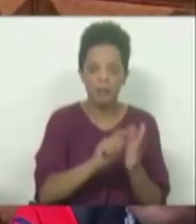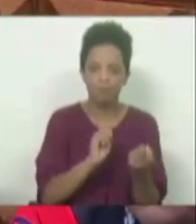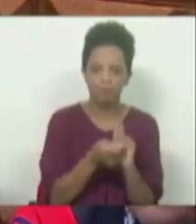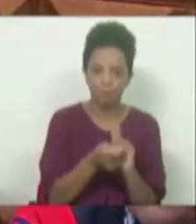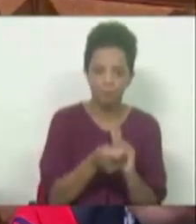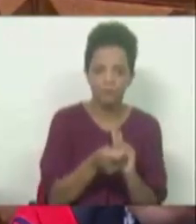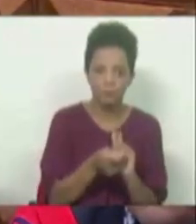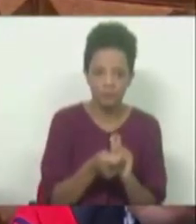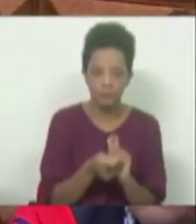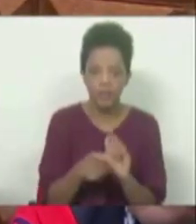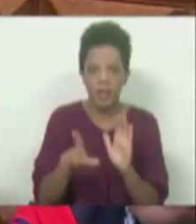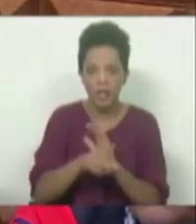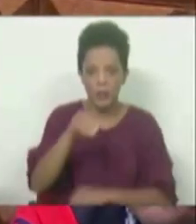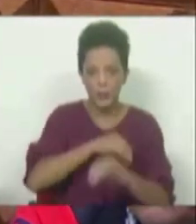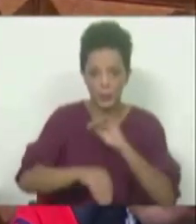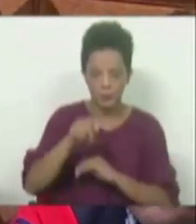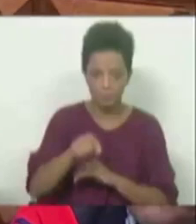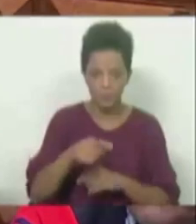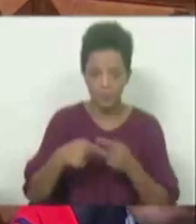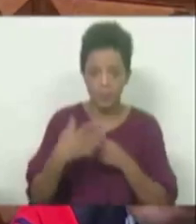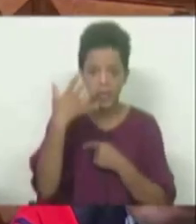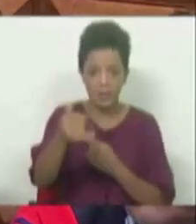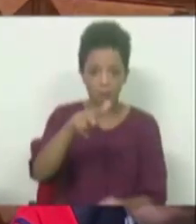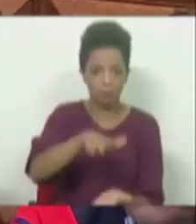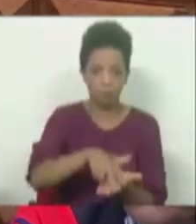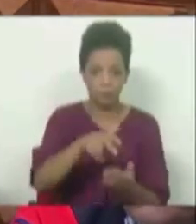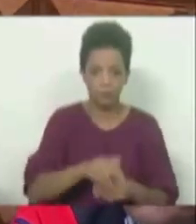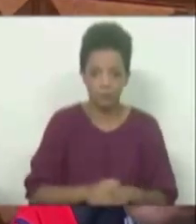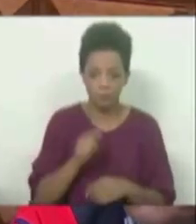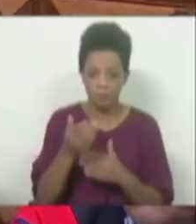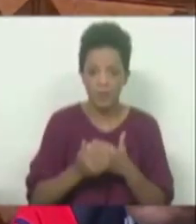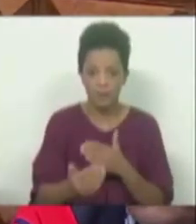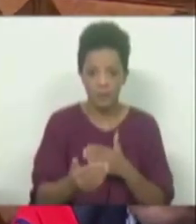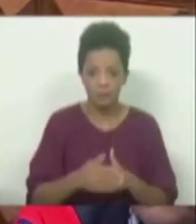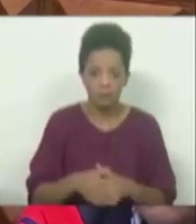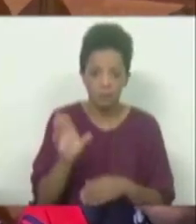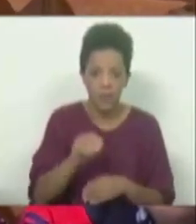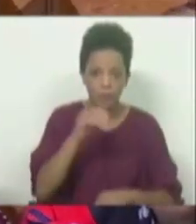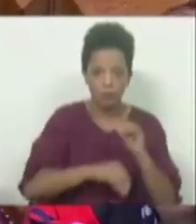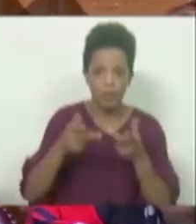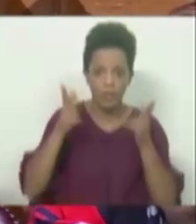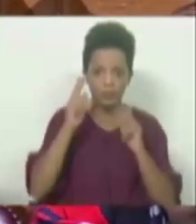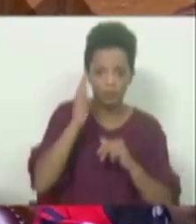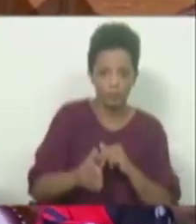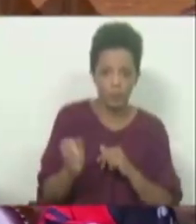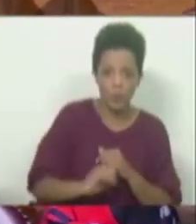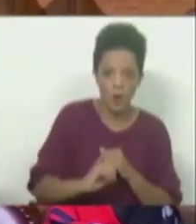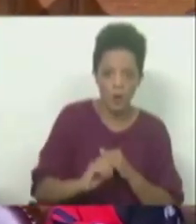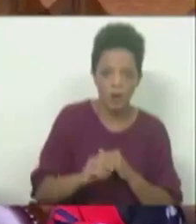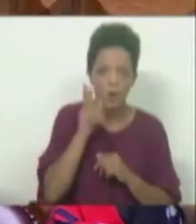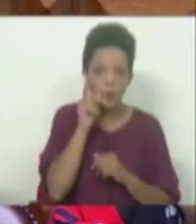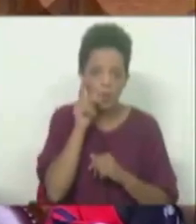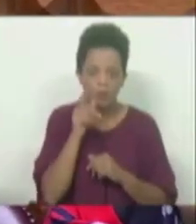alterava a lei eleitoral húngara. Na semana seguinte estava aprovada. A partir daí, não houve mais eleições livres e justas na